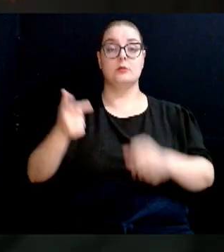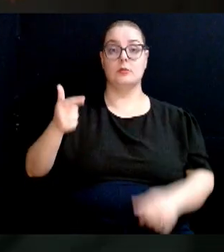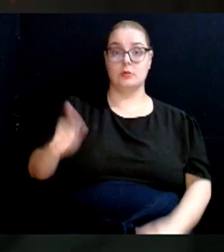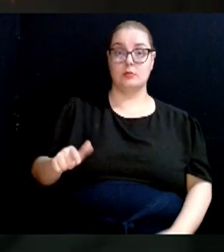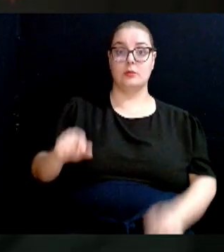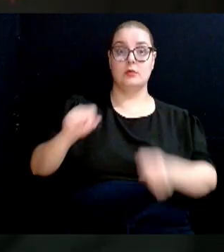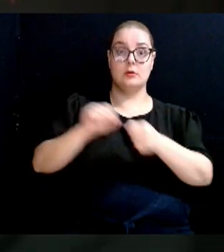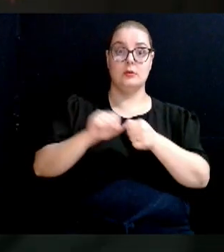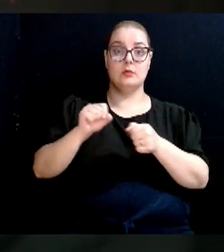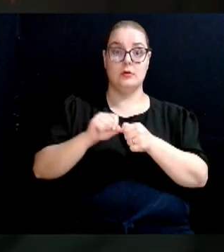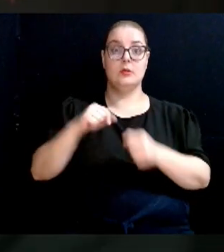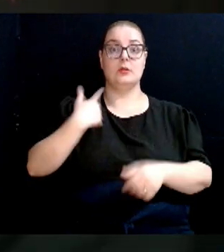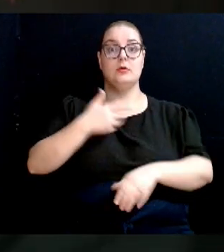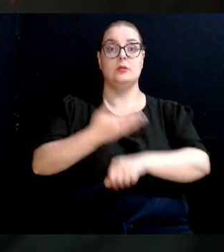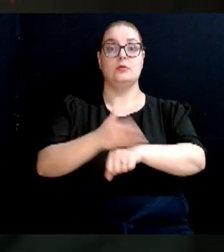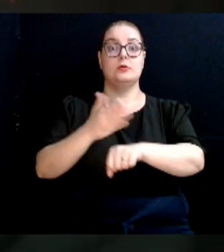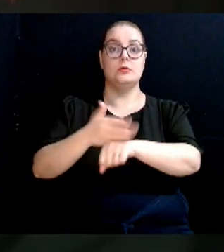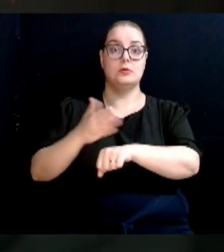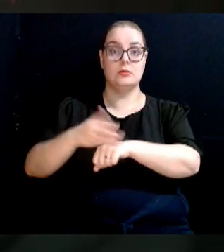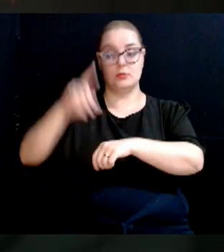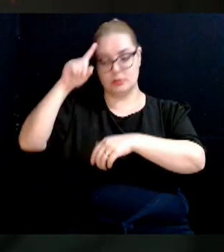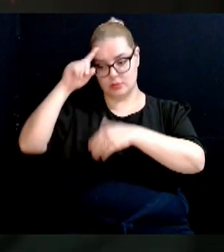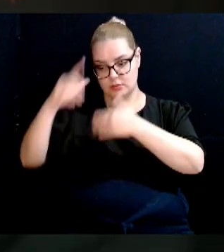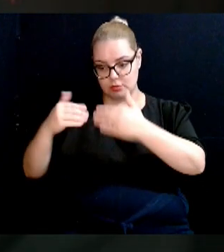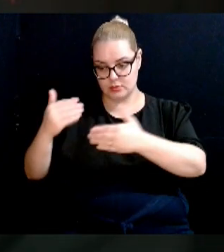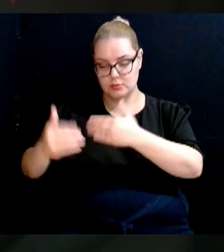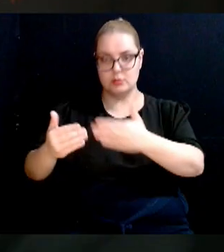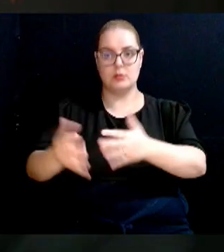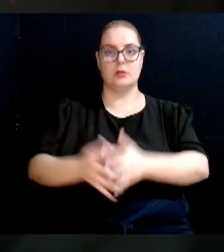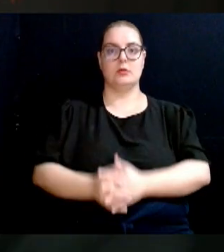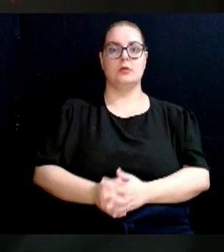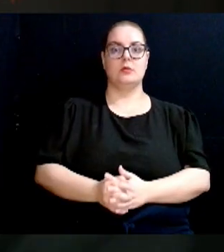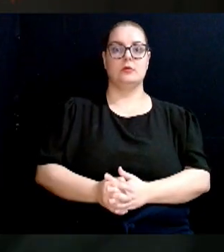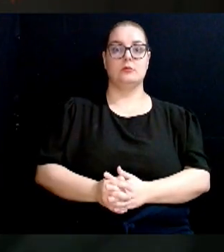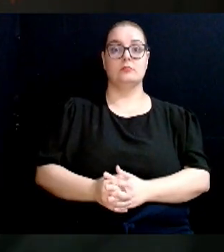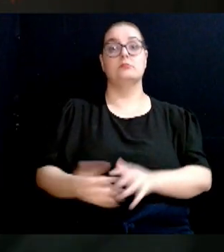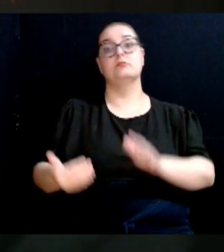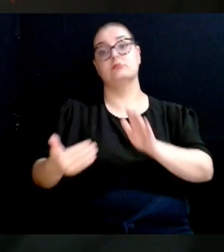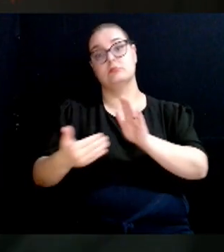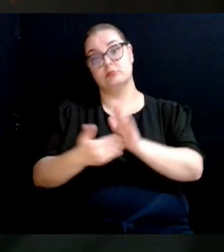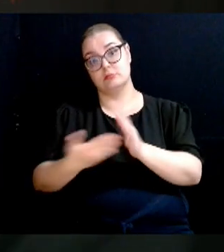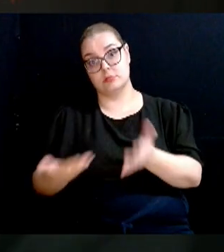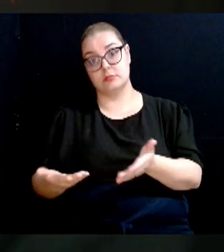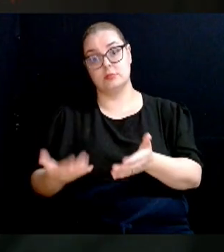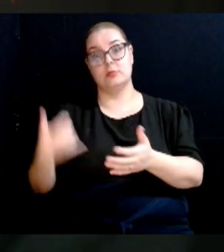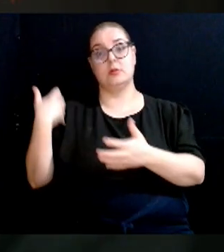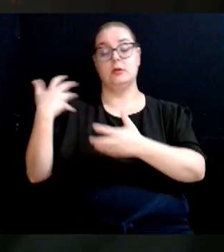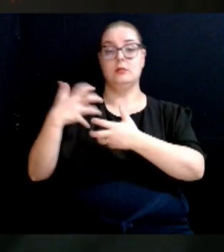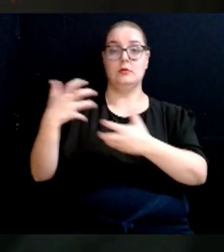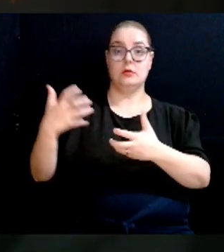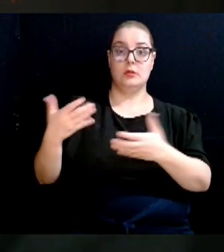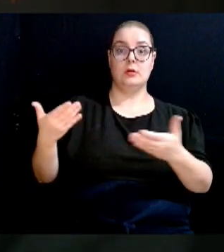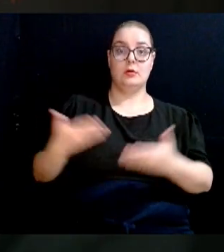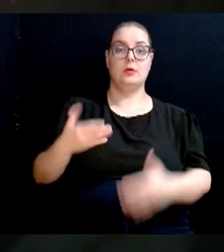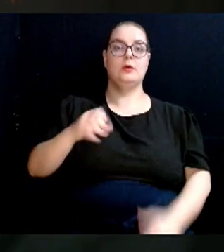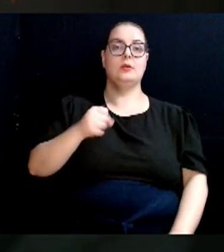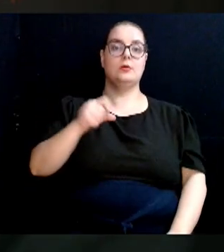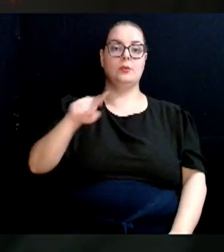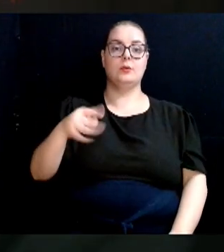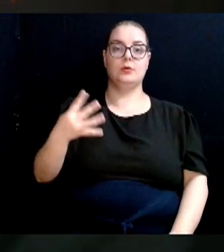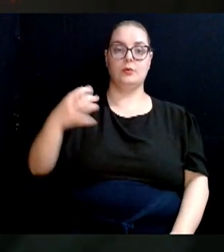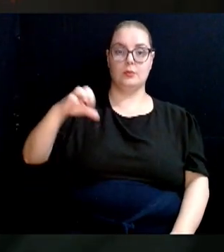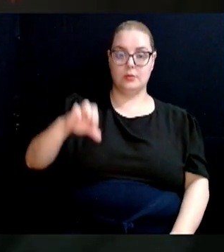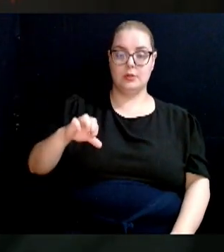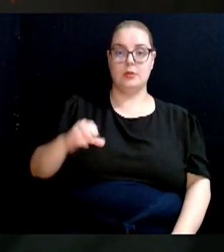nossos exercícios diários, mesmo estando envelhecendo. Agora 8h49, agora vamos com